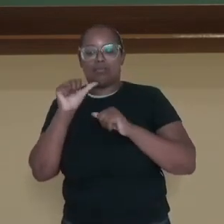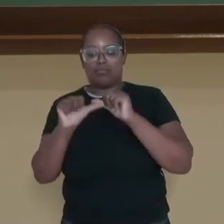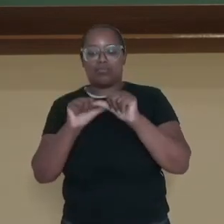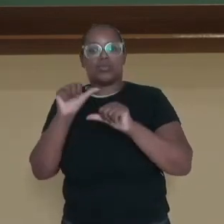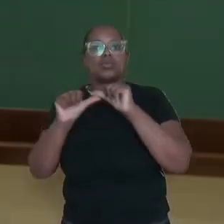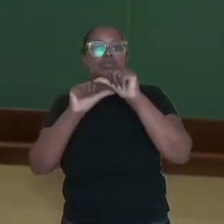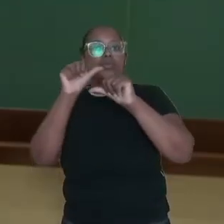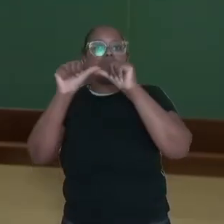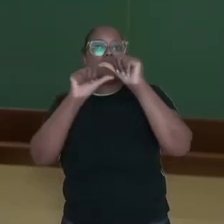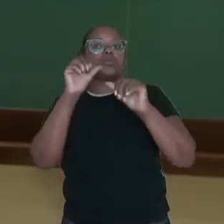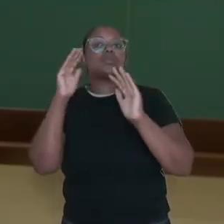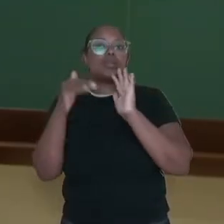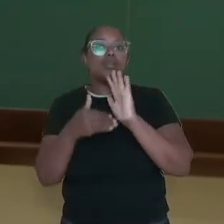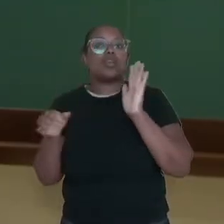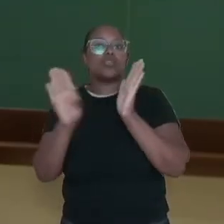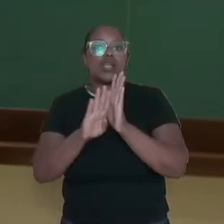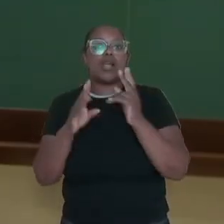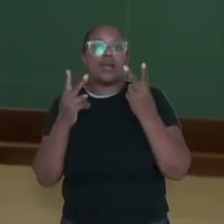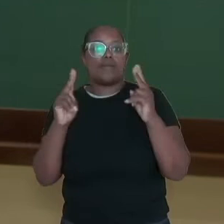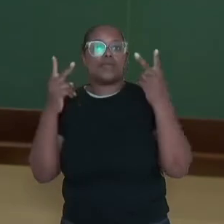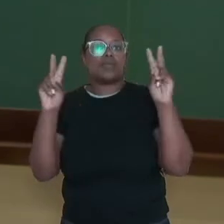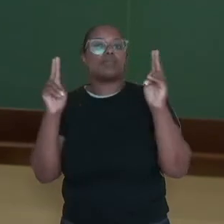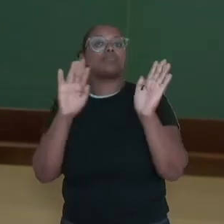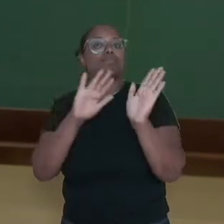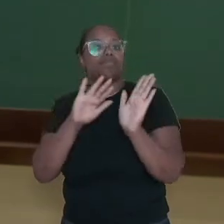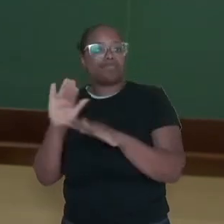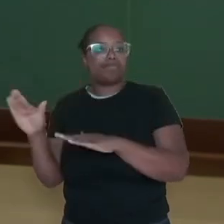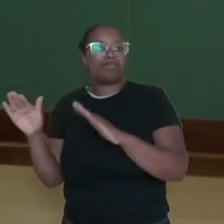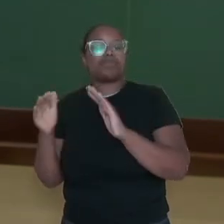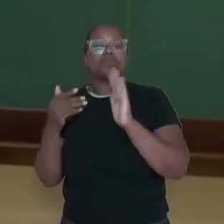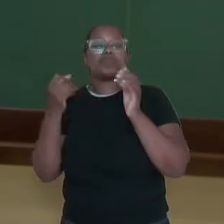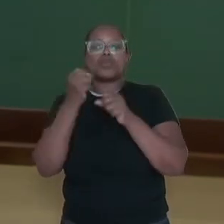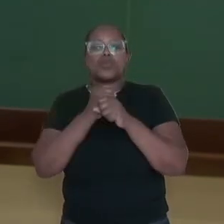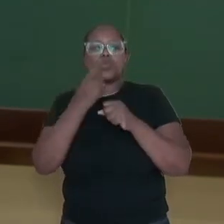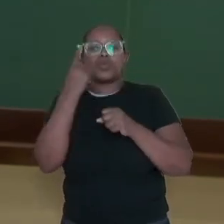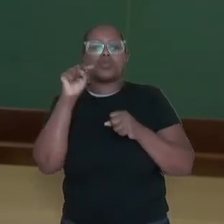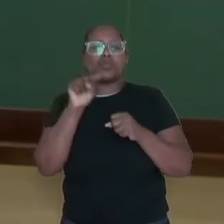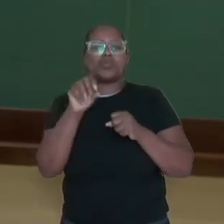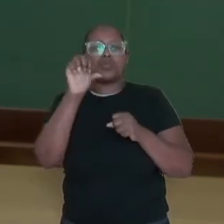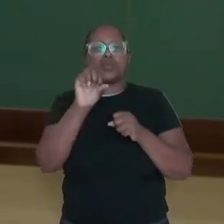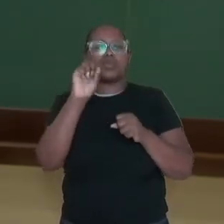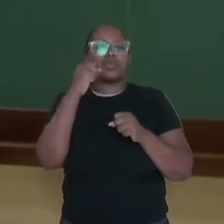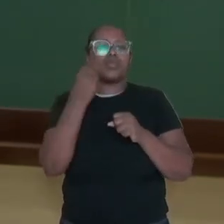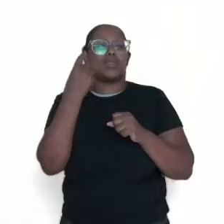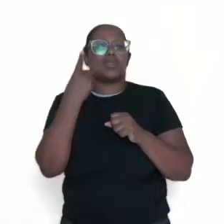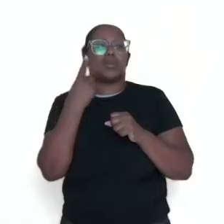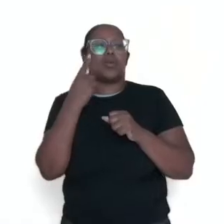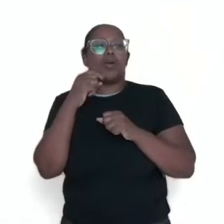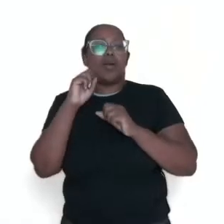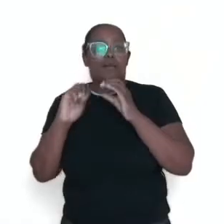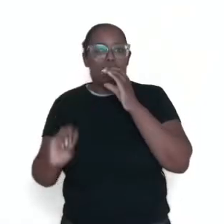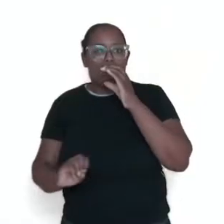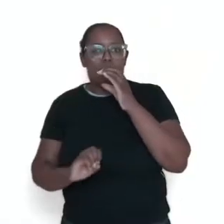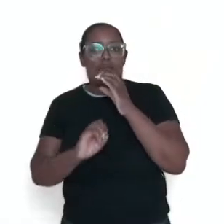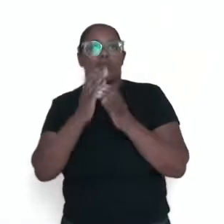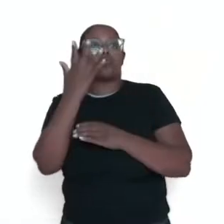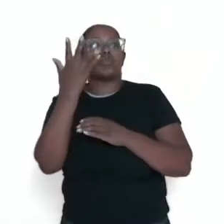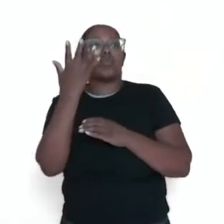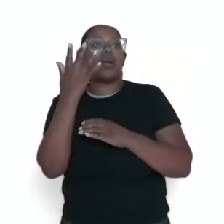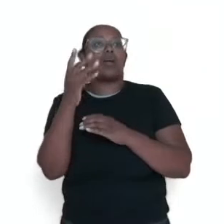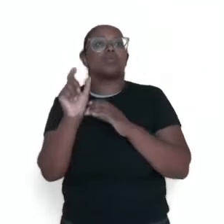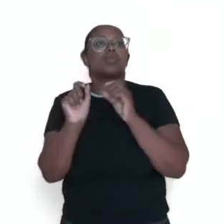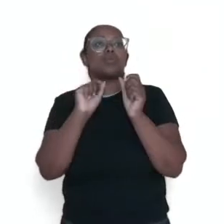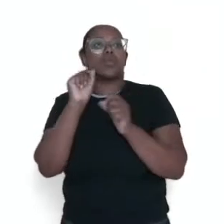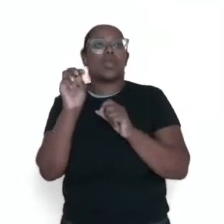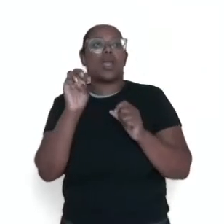certo? Em 1981, é fundada a Twin Galaxies, organização criada com o objetivo